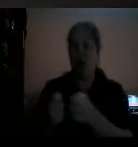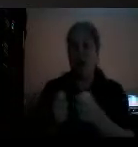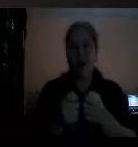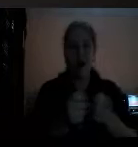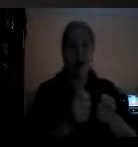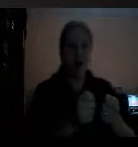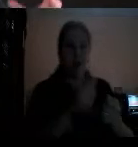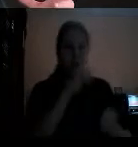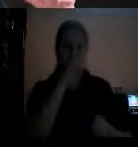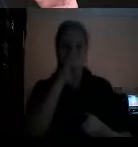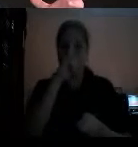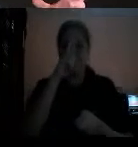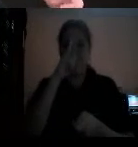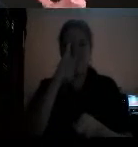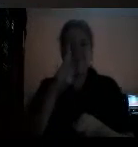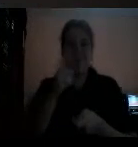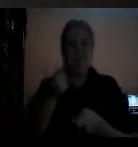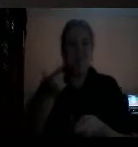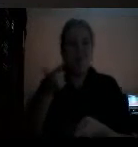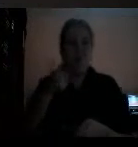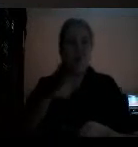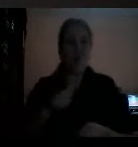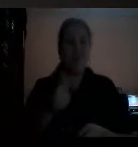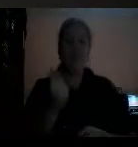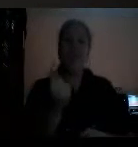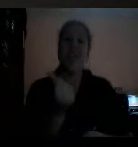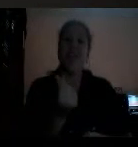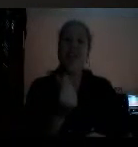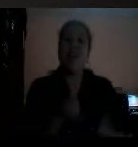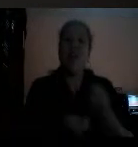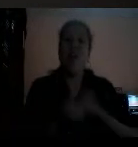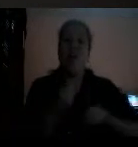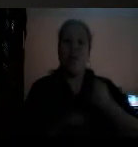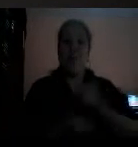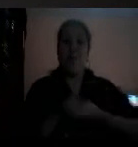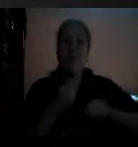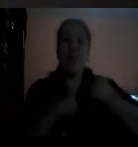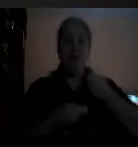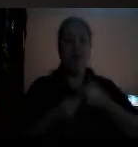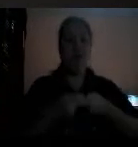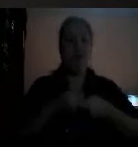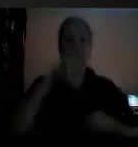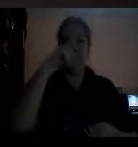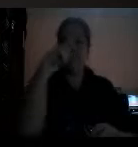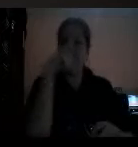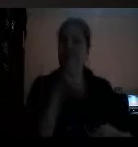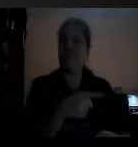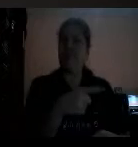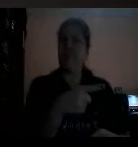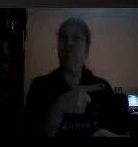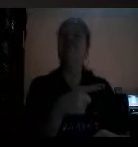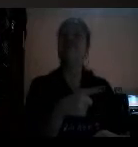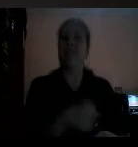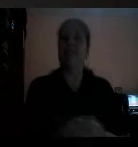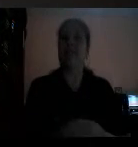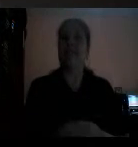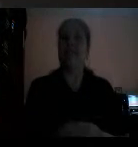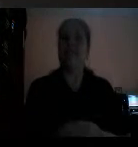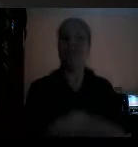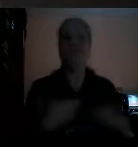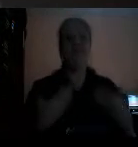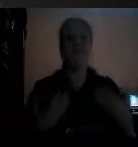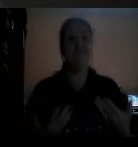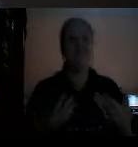fluxos econômicos. Quem controla os fluxos econômicos, controla quem? Os estados. Então ele vai dizer o